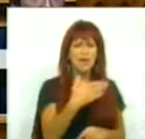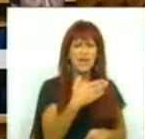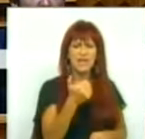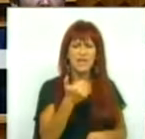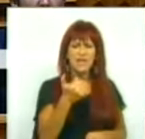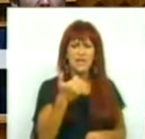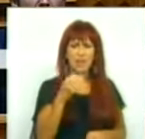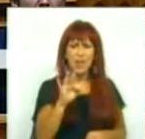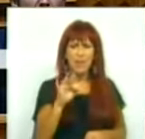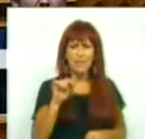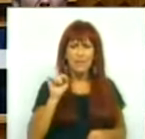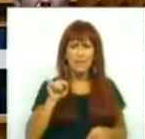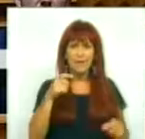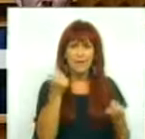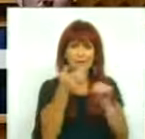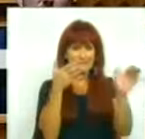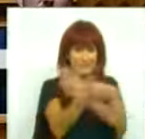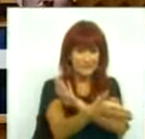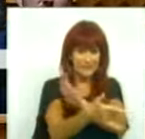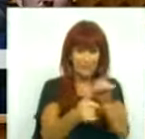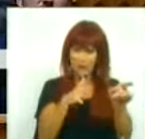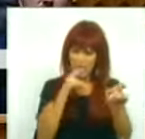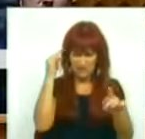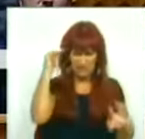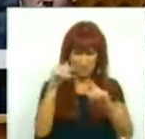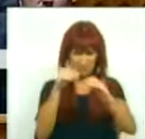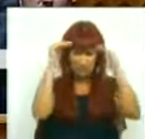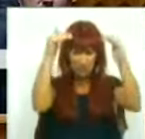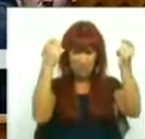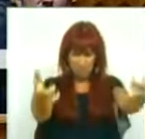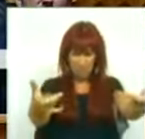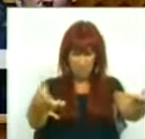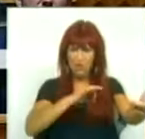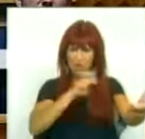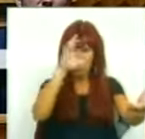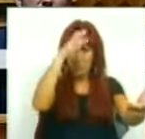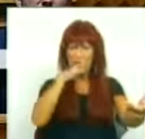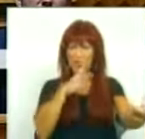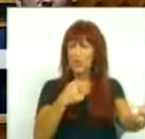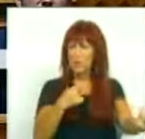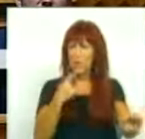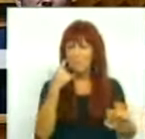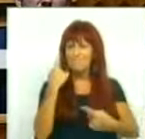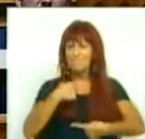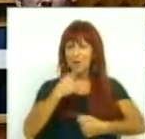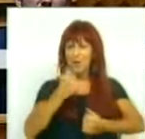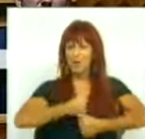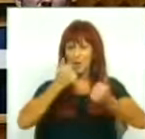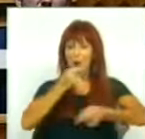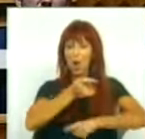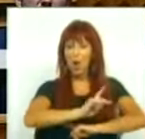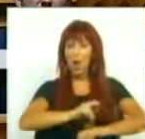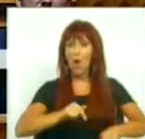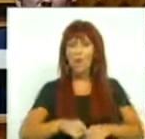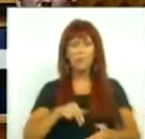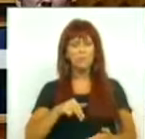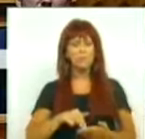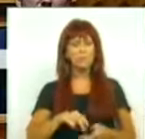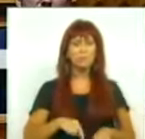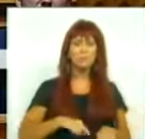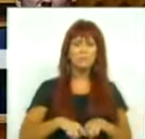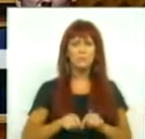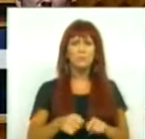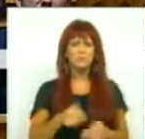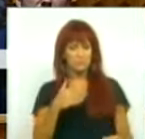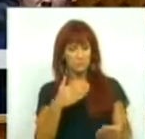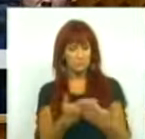mil postos de trabalho. Dizer que isto é pouco ambicioso, Sr. Primeiro-Ministro, é de facto elucidativo daquela que é a postura